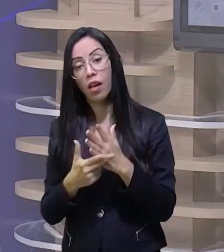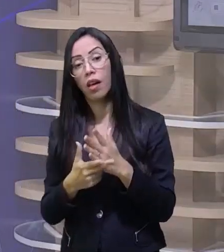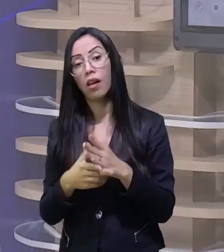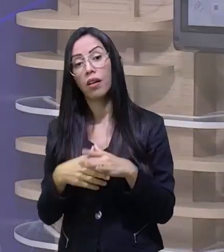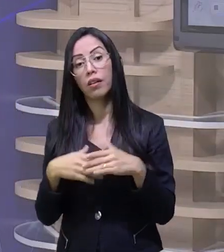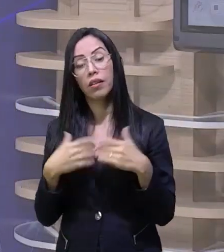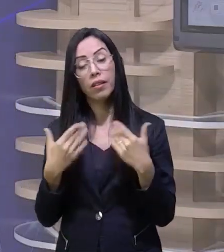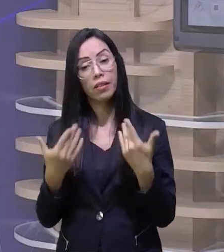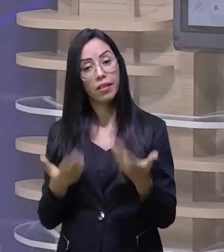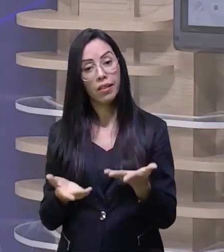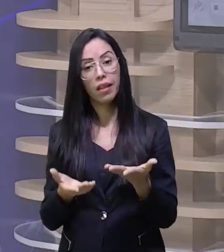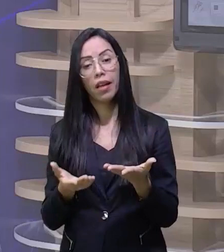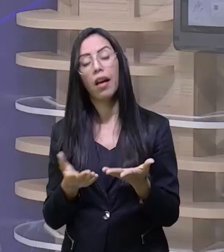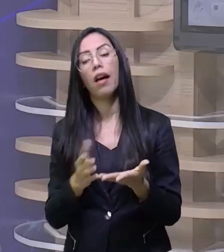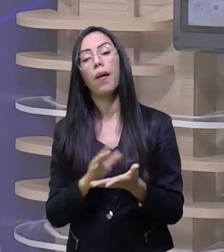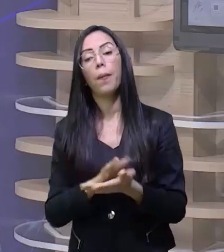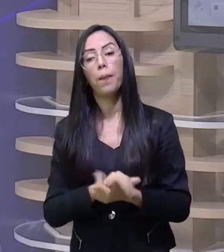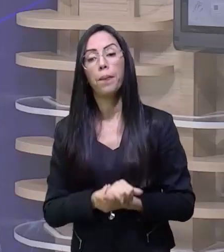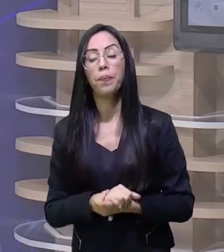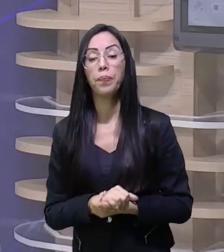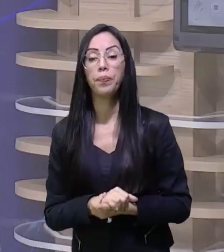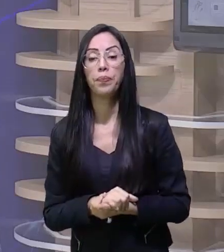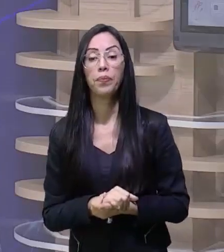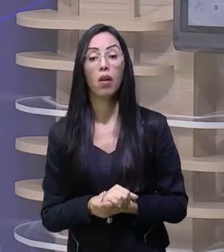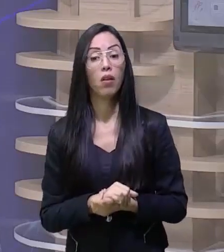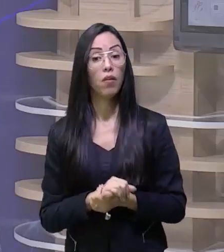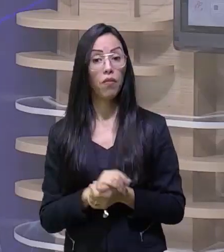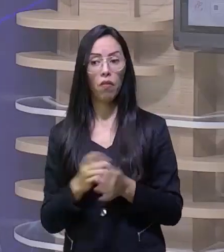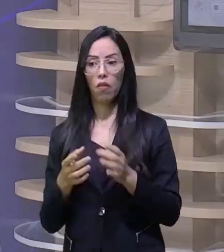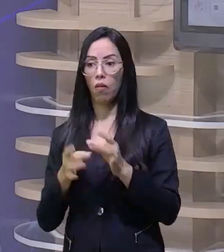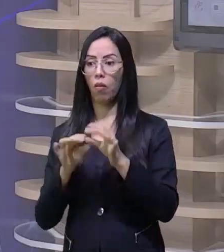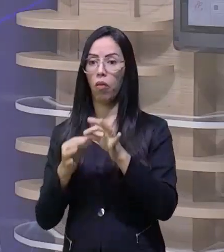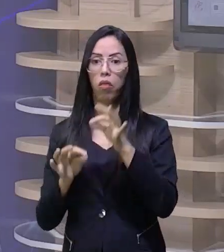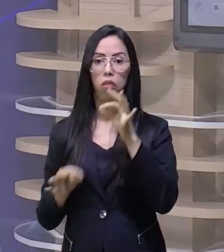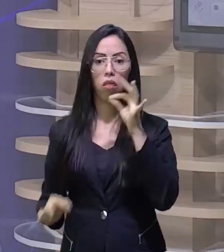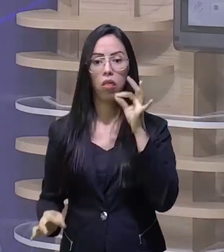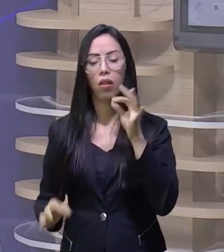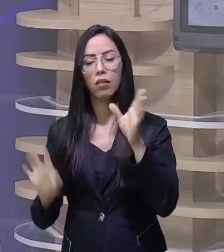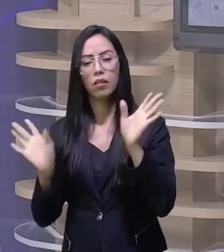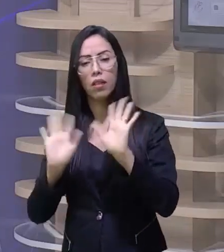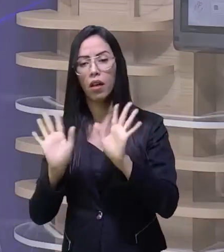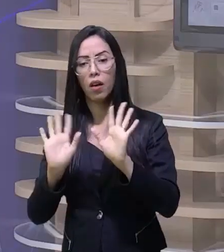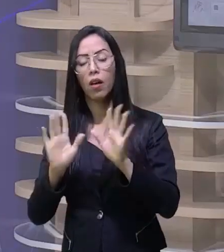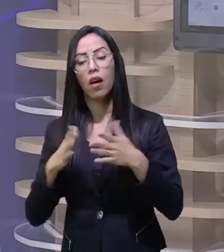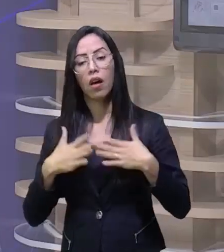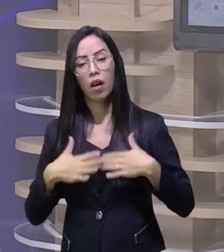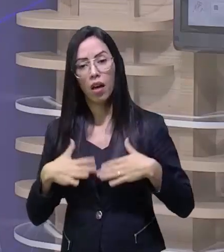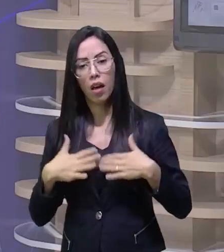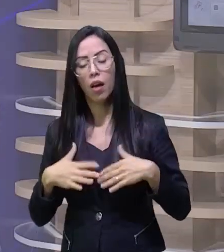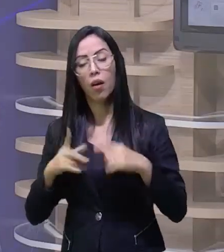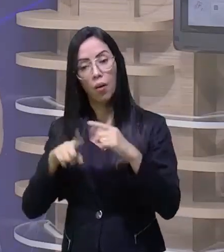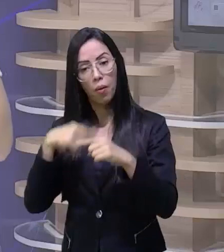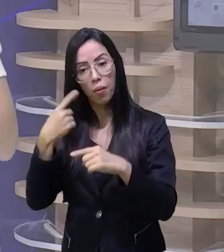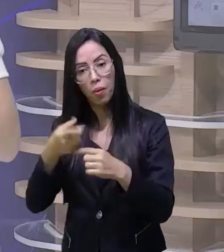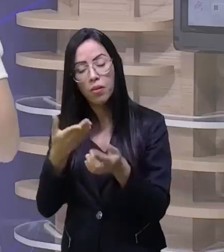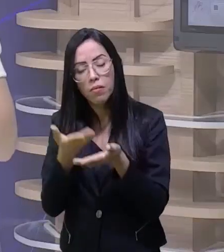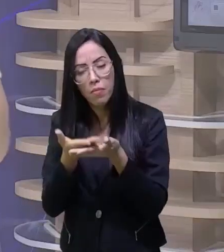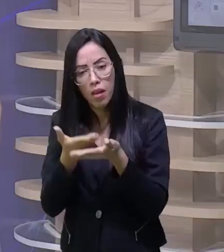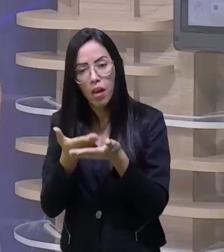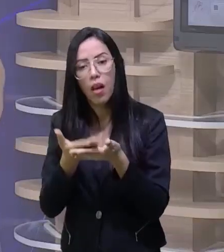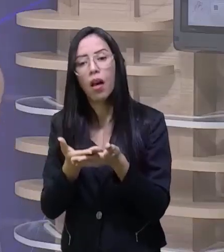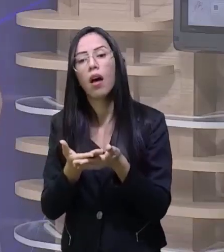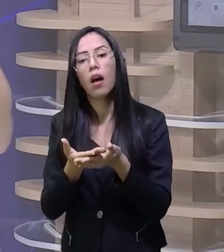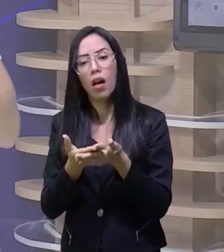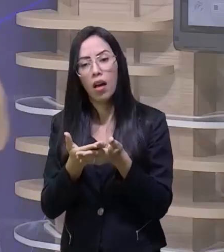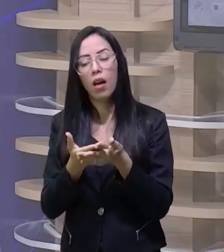não vou me alongar neste aspecto, porque, olha, nós vamos, para as próximas aulas, aprofundar um pouquinho mais